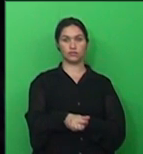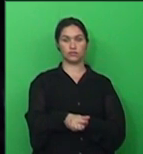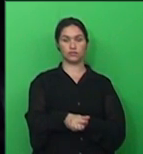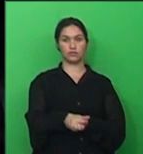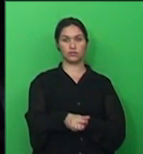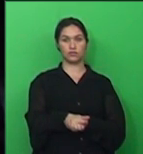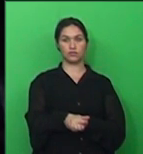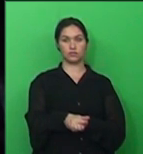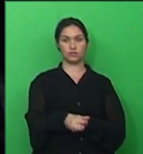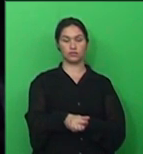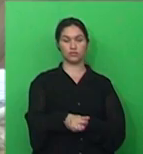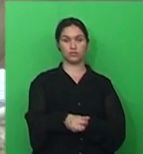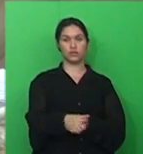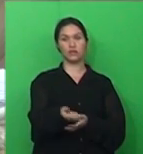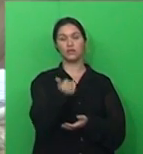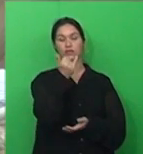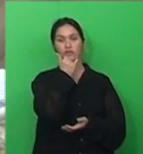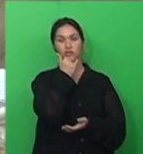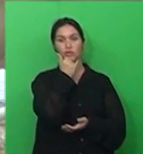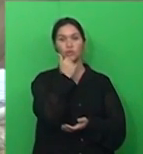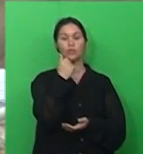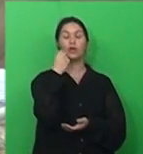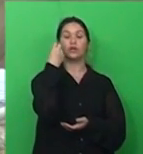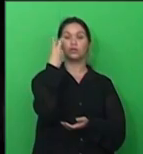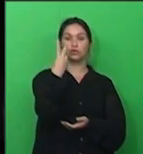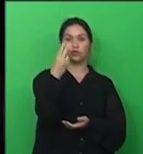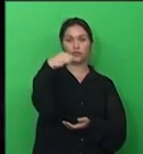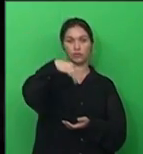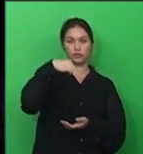Corrigindo, Vossa Excelência dispõe de 2 minutos e meio.